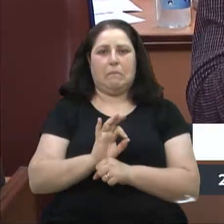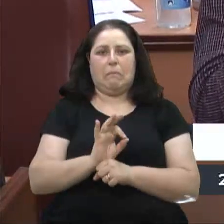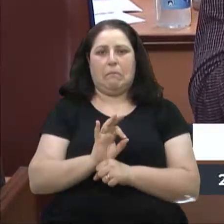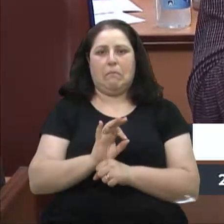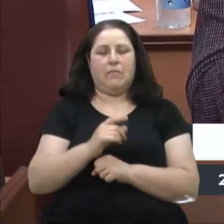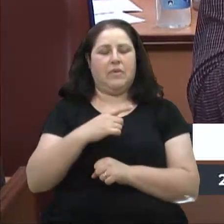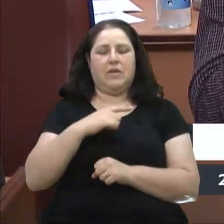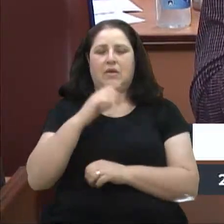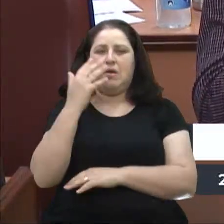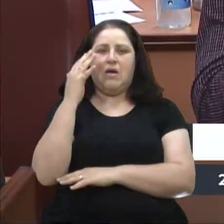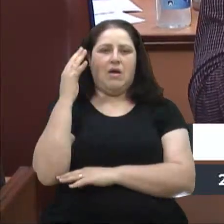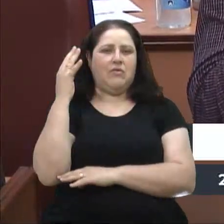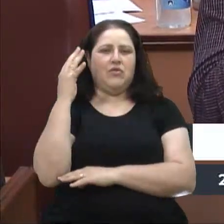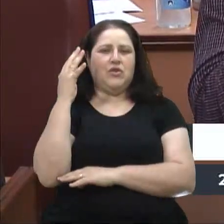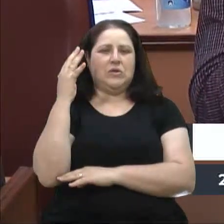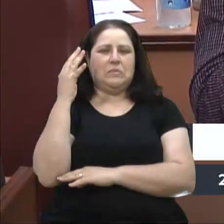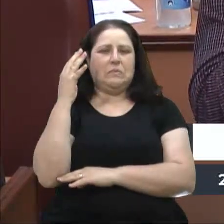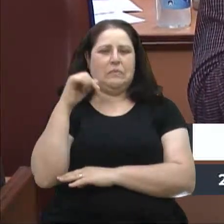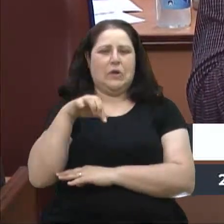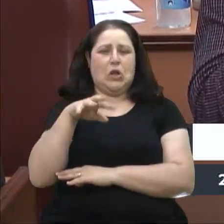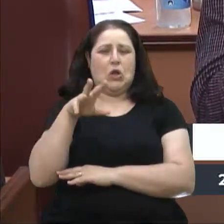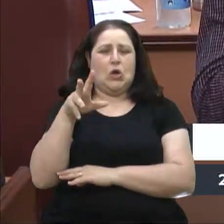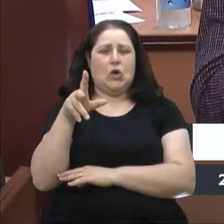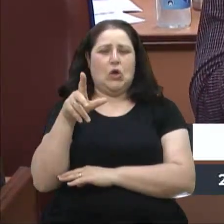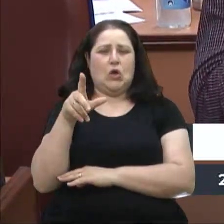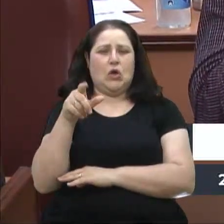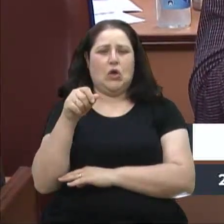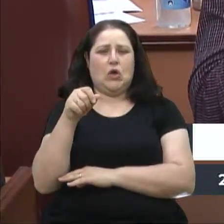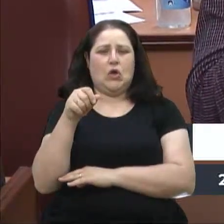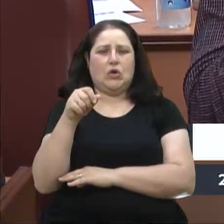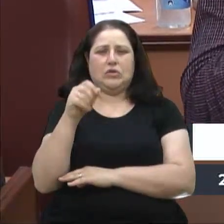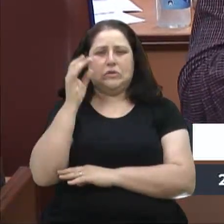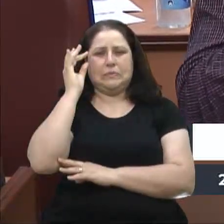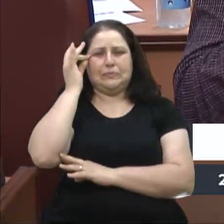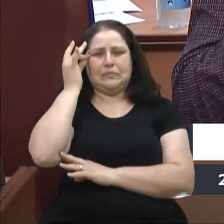de árvores derrubadas aí em pouco tempo.